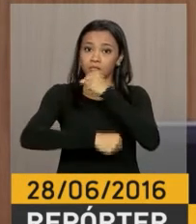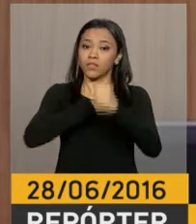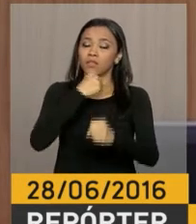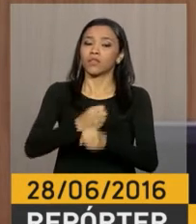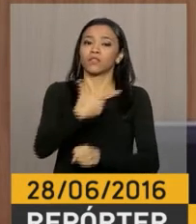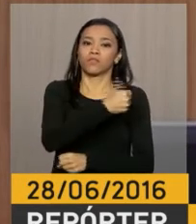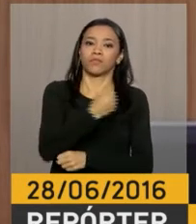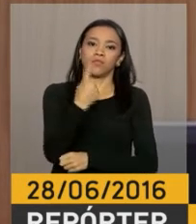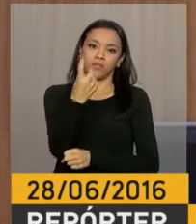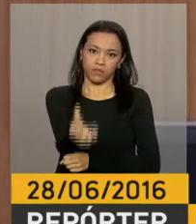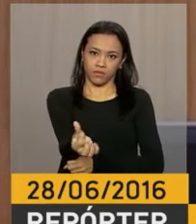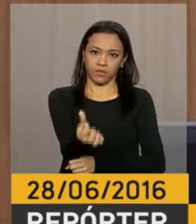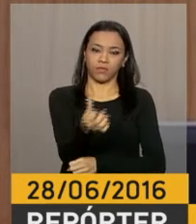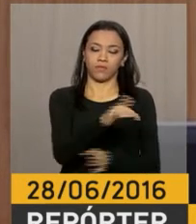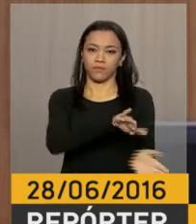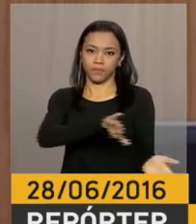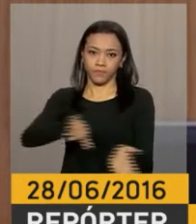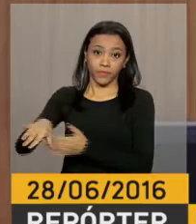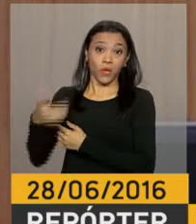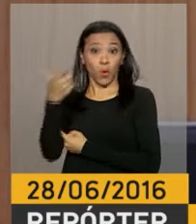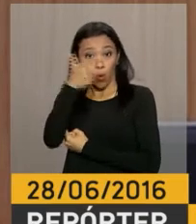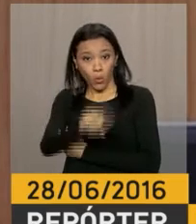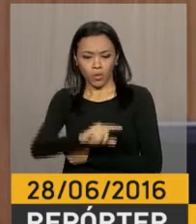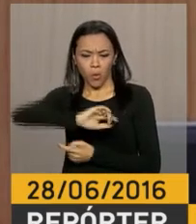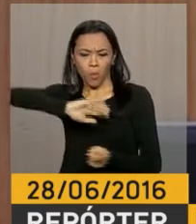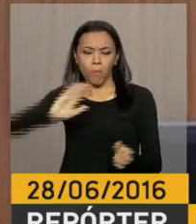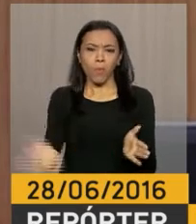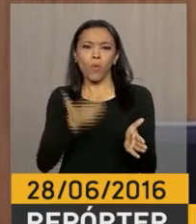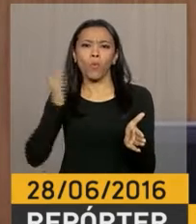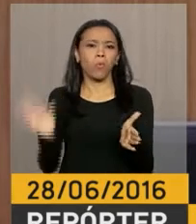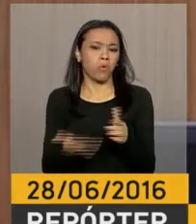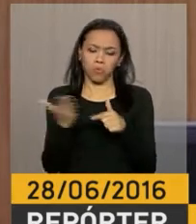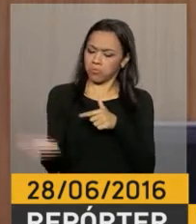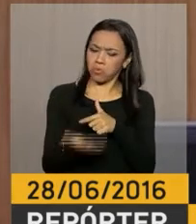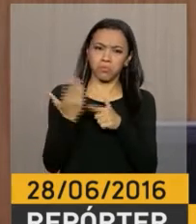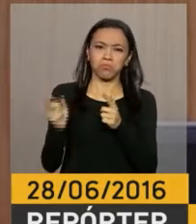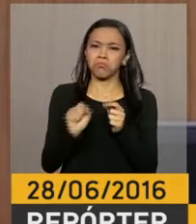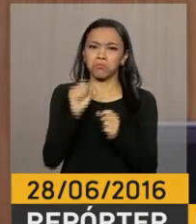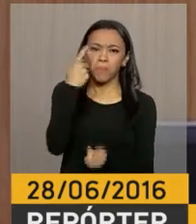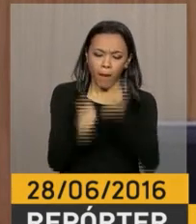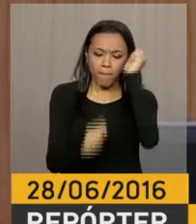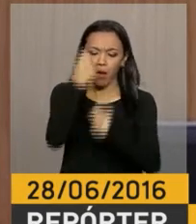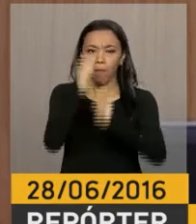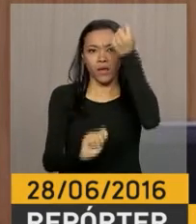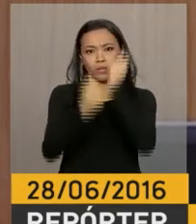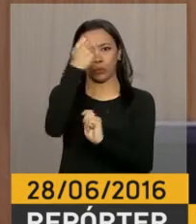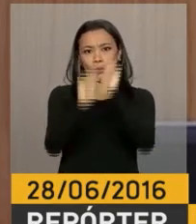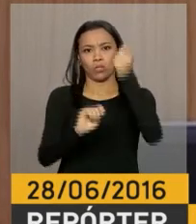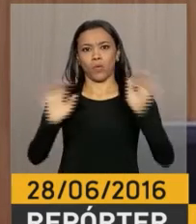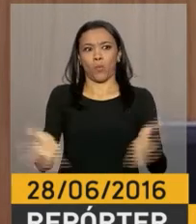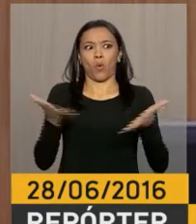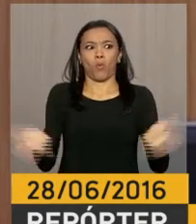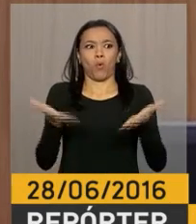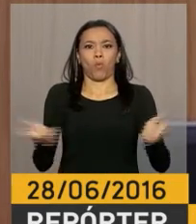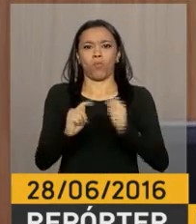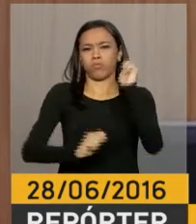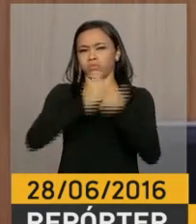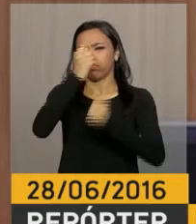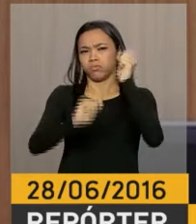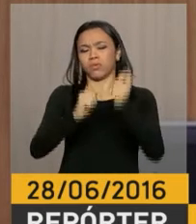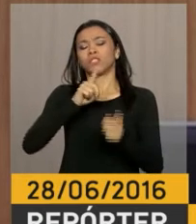2016. A produção industrial, por outro lado, já mostra, nesses últimos 4 meses, nós tivemos